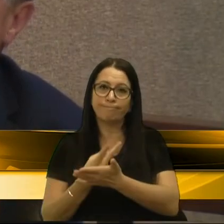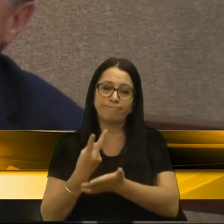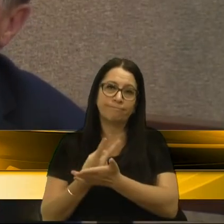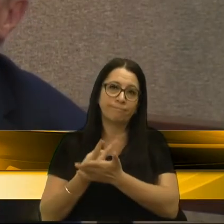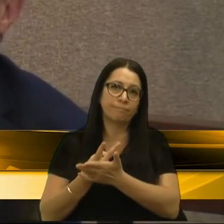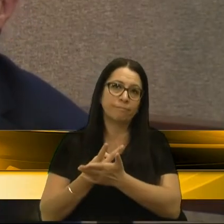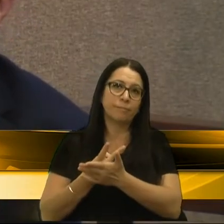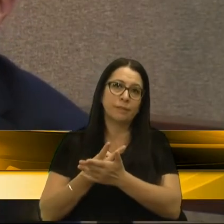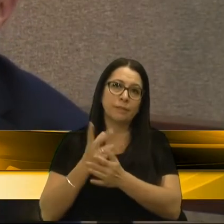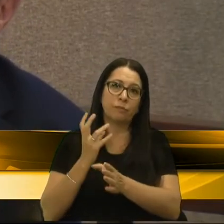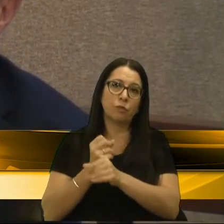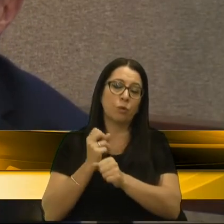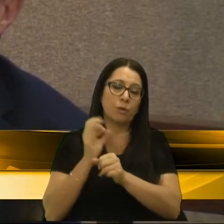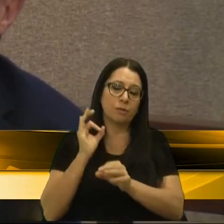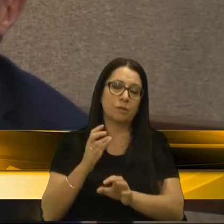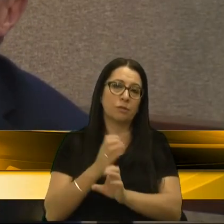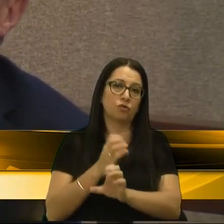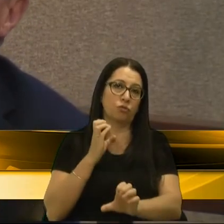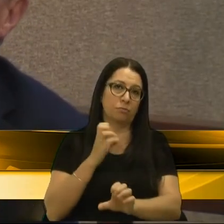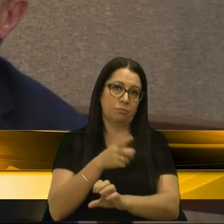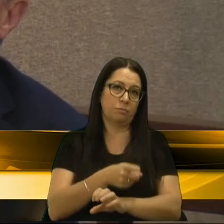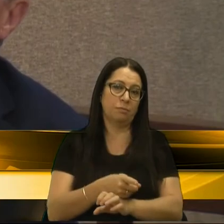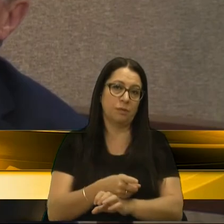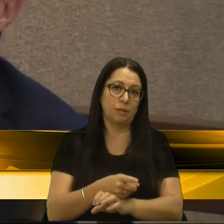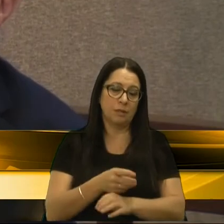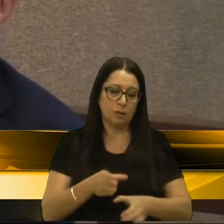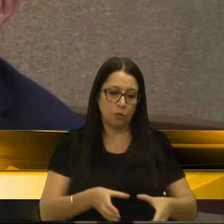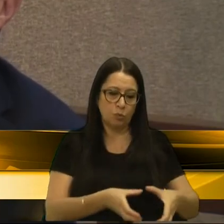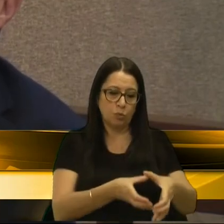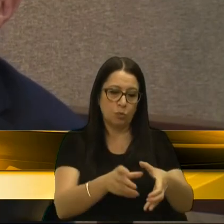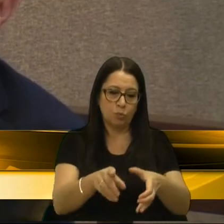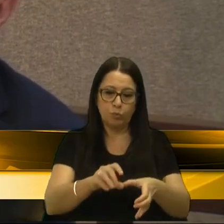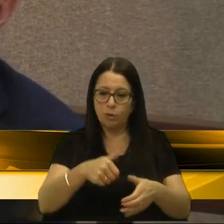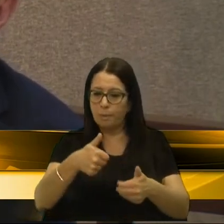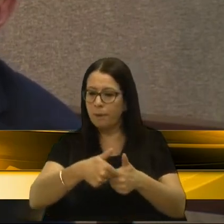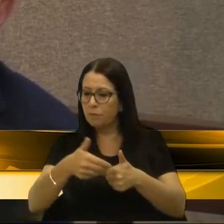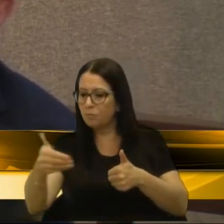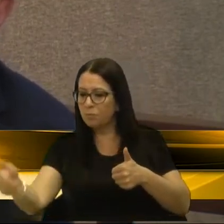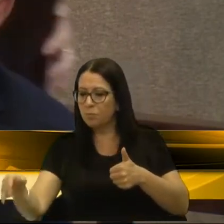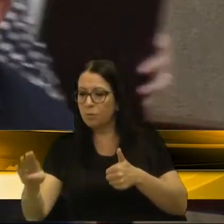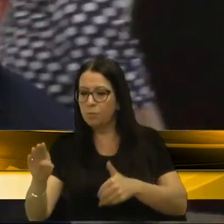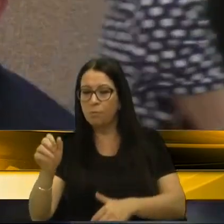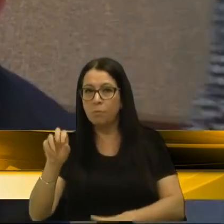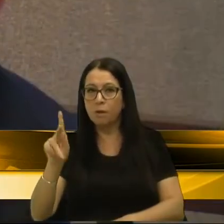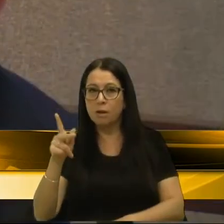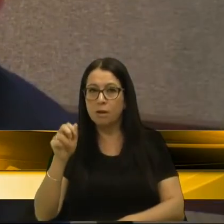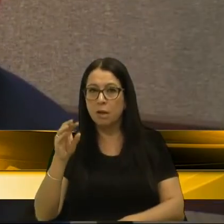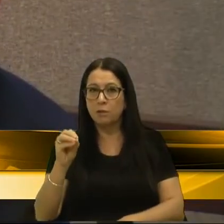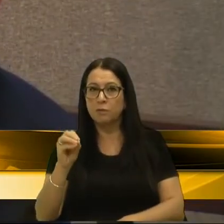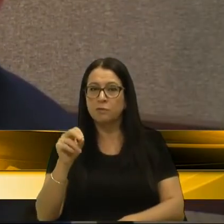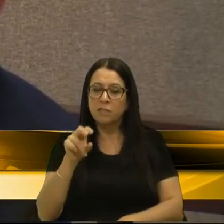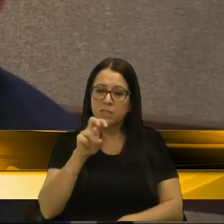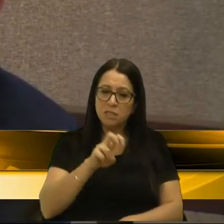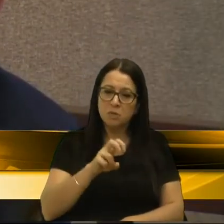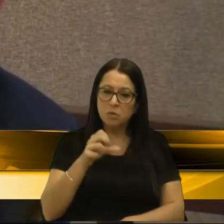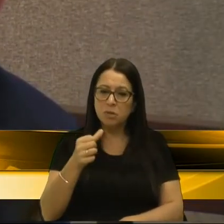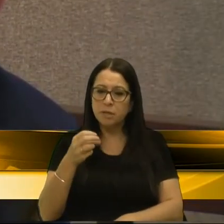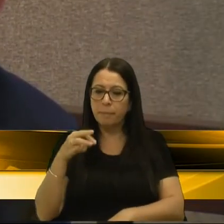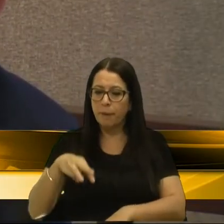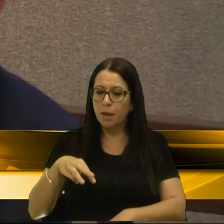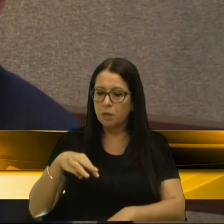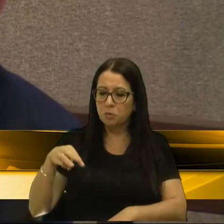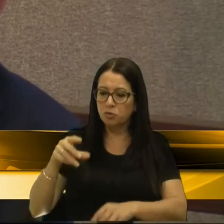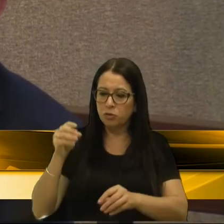devido cálculo de engenharia e colocado os tubos lá no banhado, lá embaixo, e depois feito 5, 6 metros de aterro por cima. O